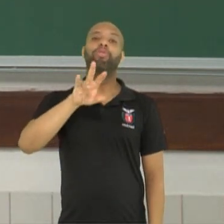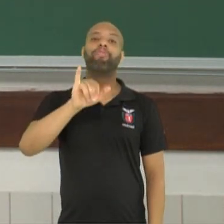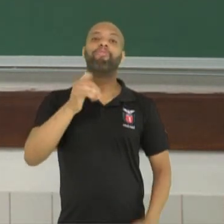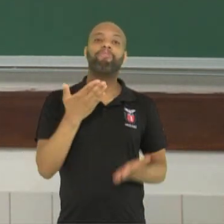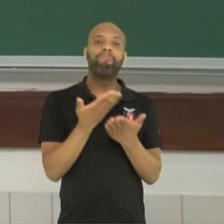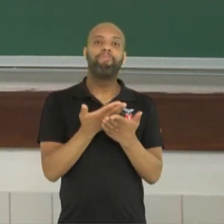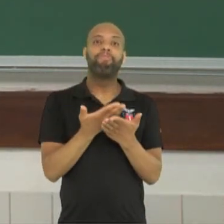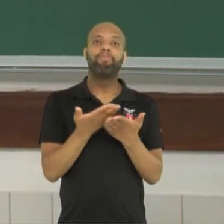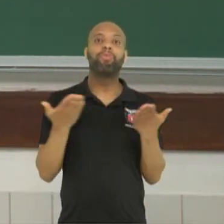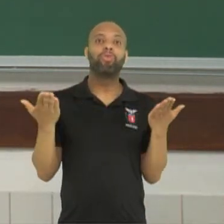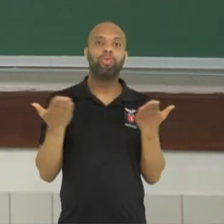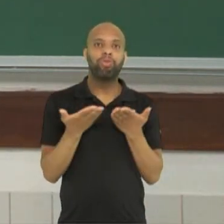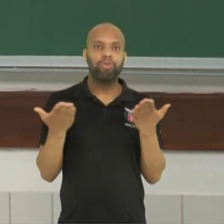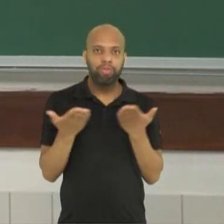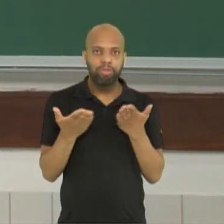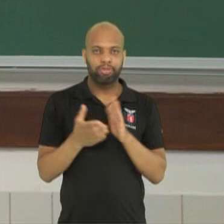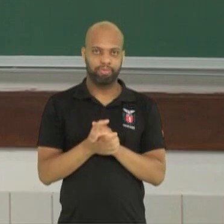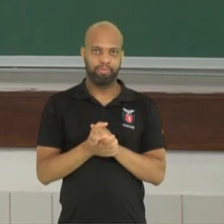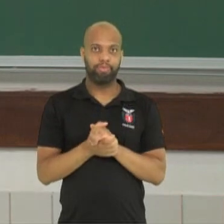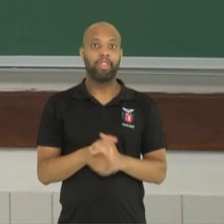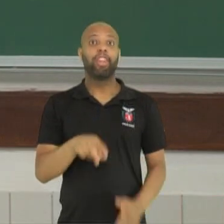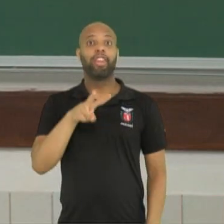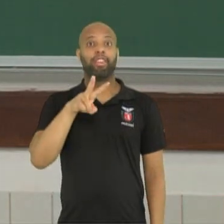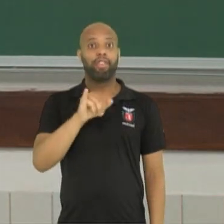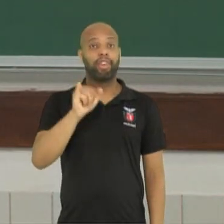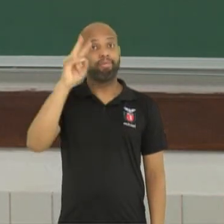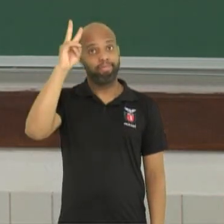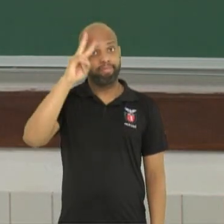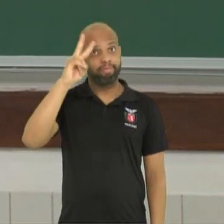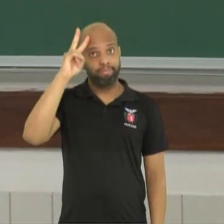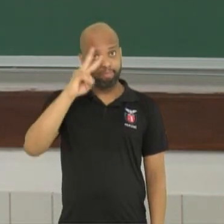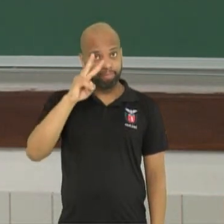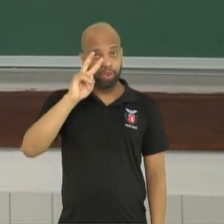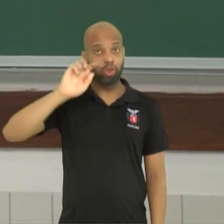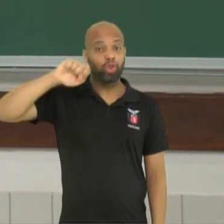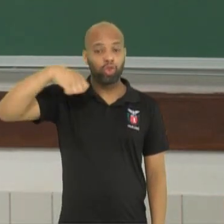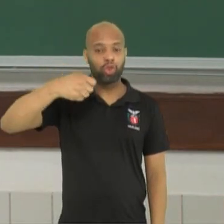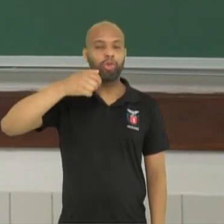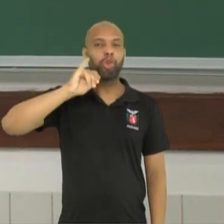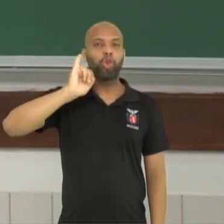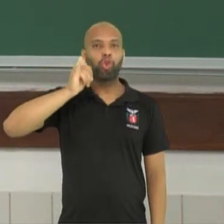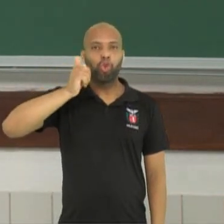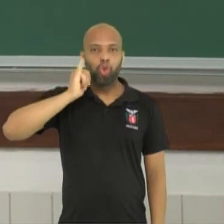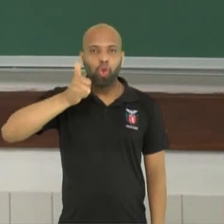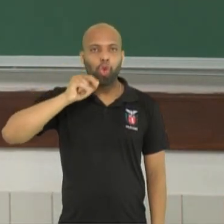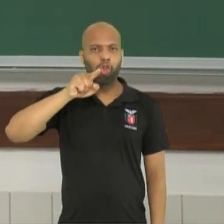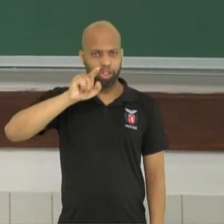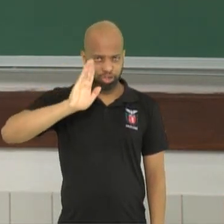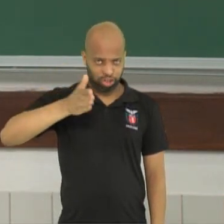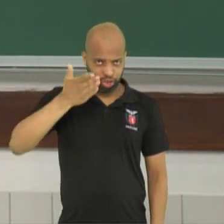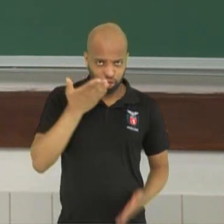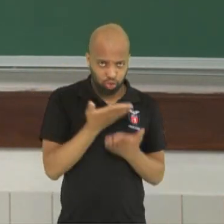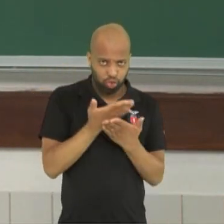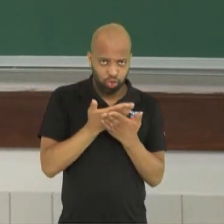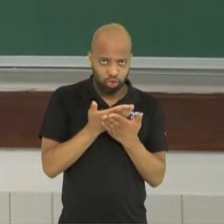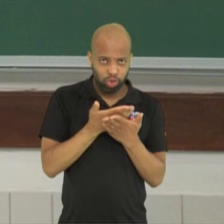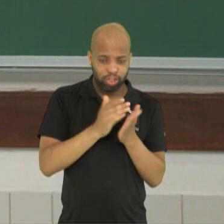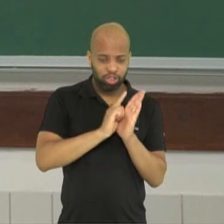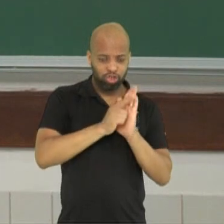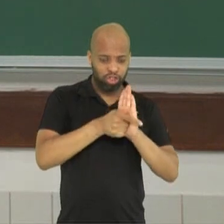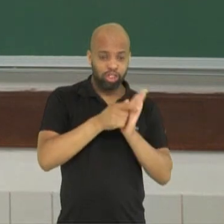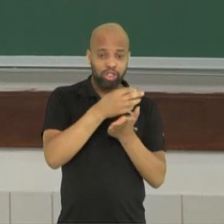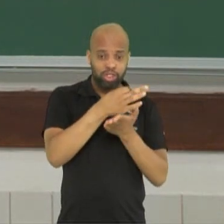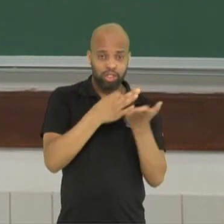falar hoje, pessoal? Vamos retomar a questão do conto. Você já estudou sobre conto em alguns momentos